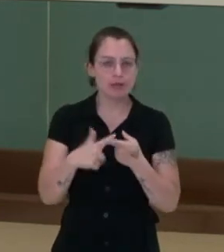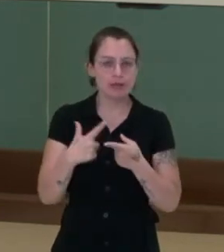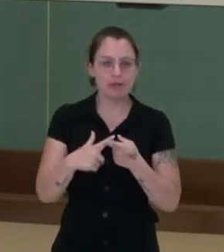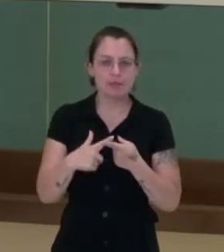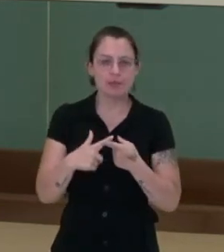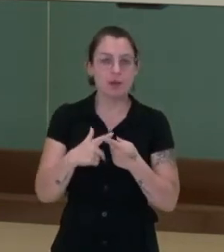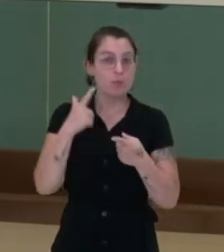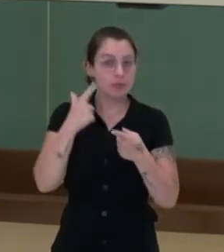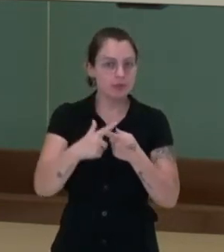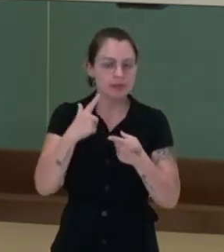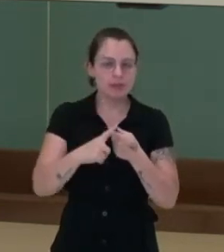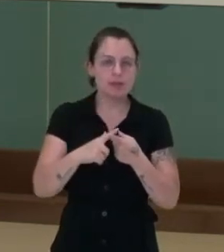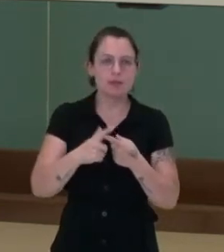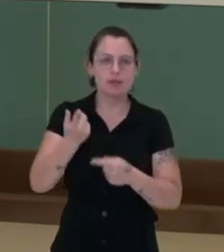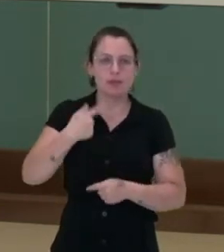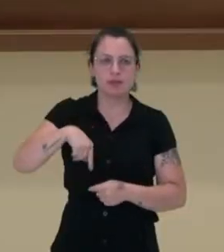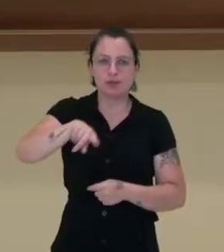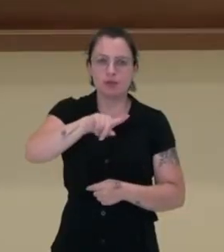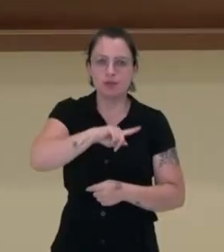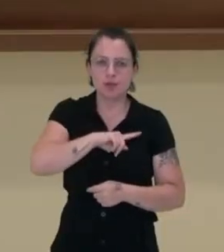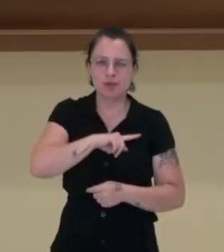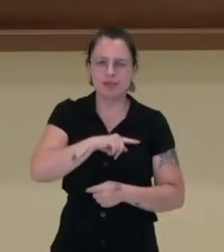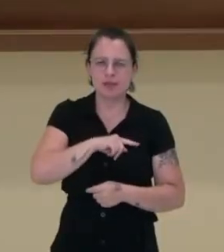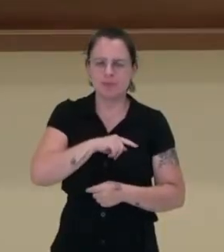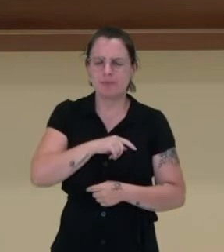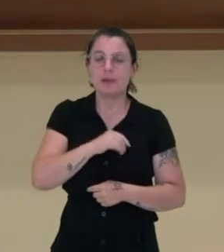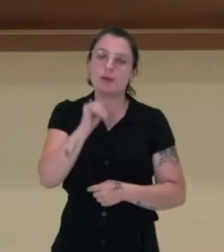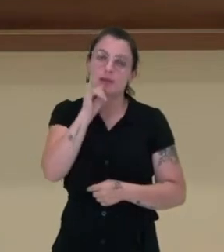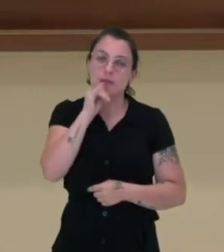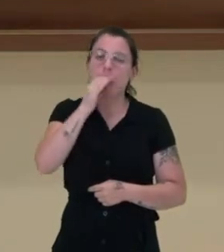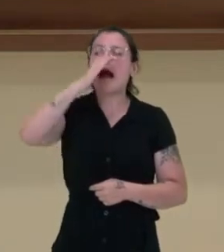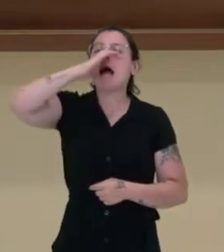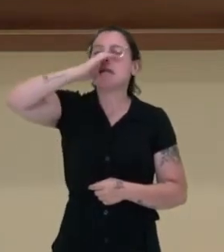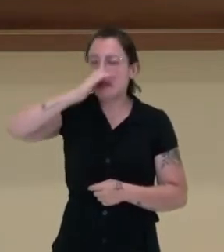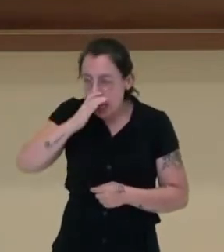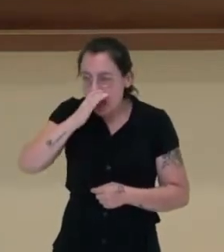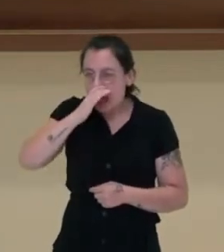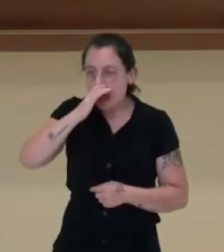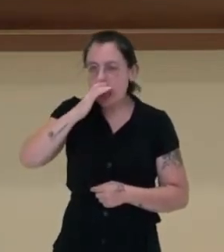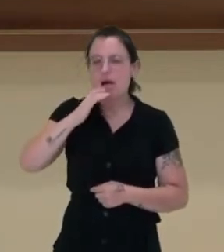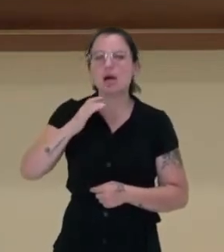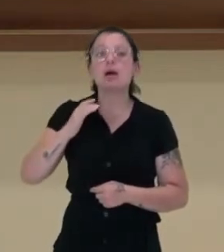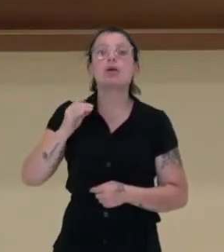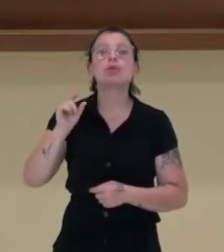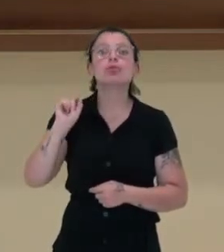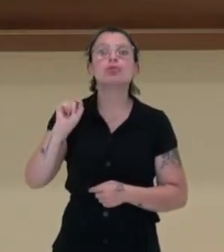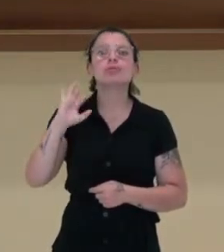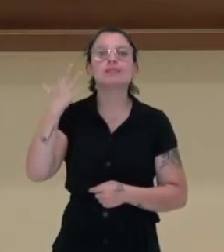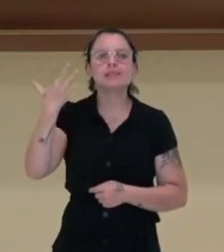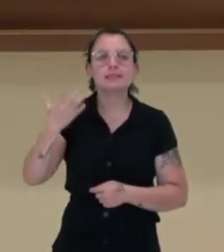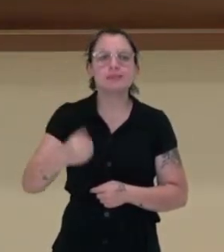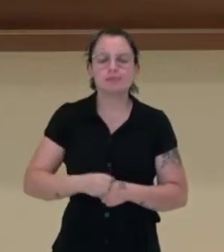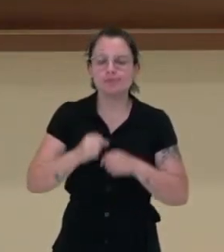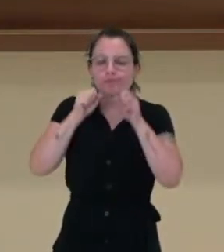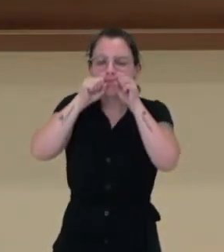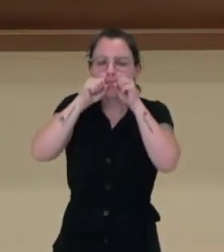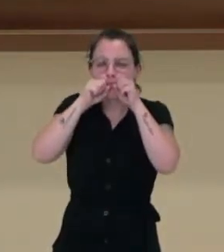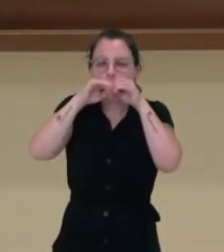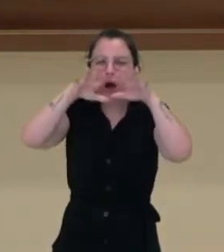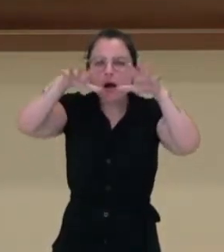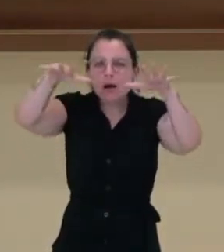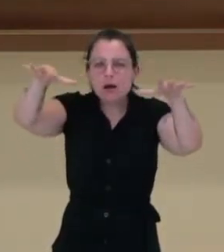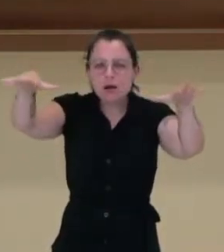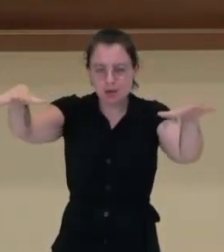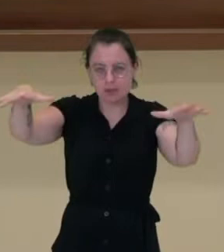Quando a gente espirra bem forte, por exemplo, tchau! Várias partículas